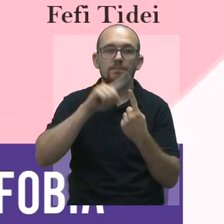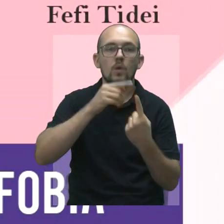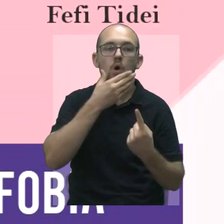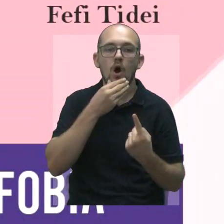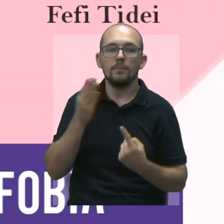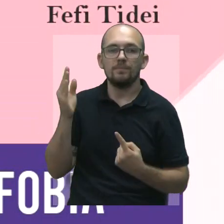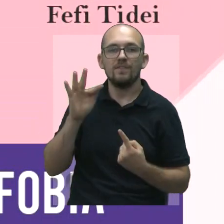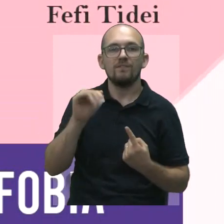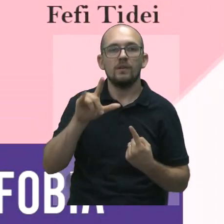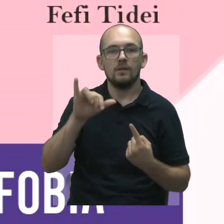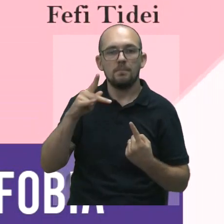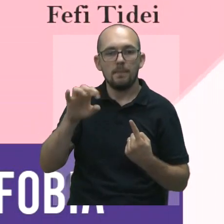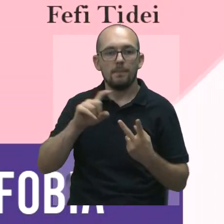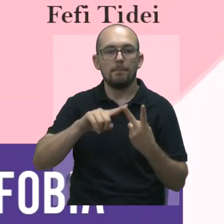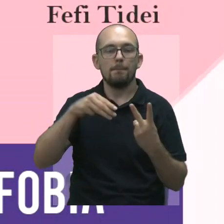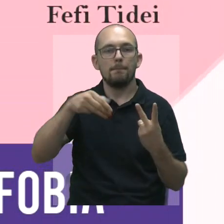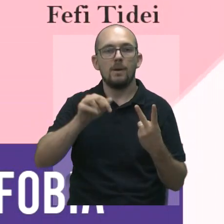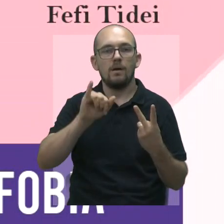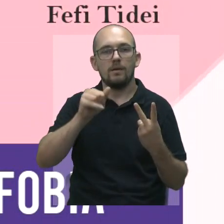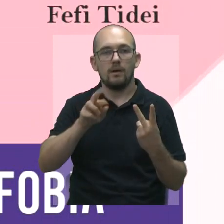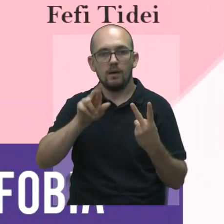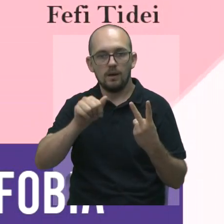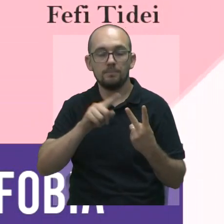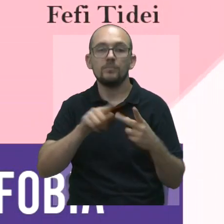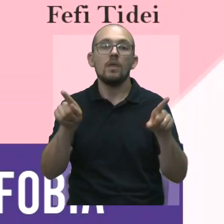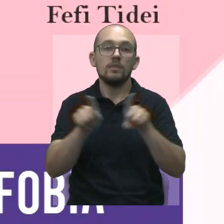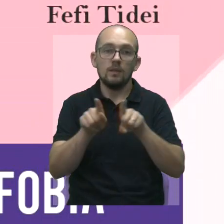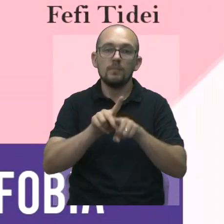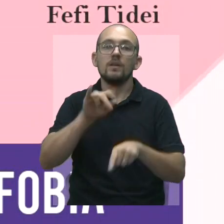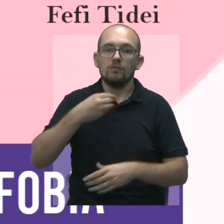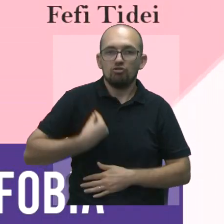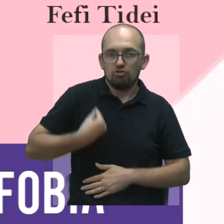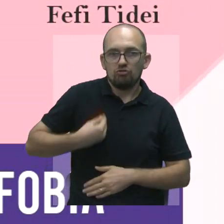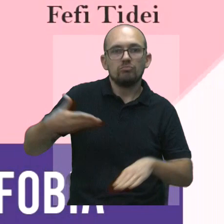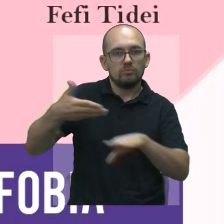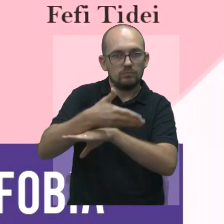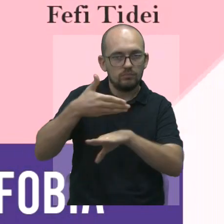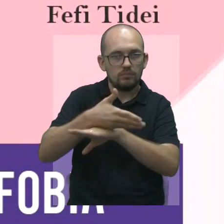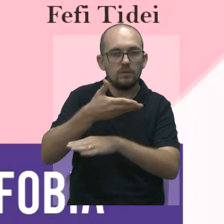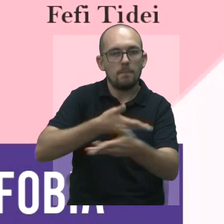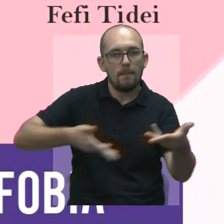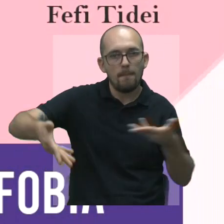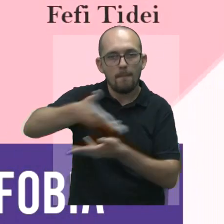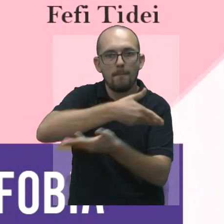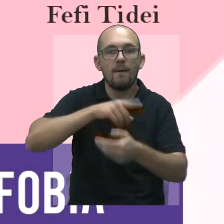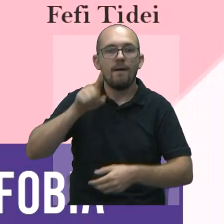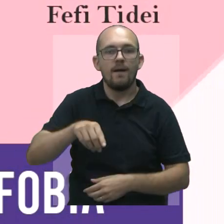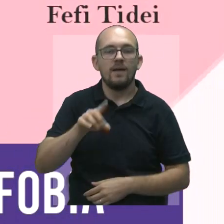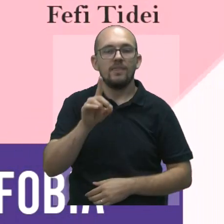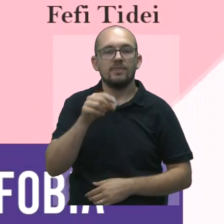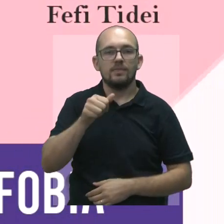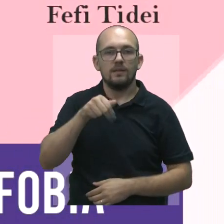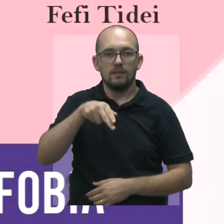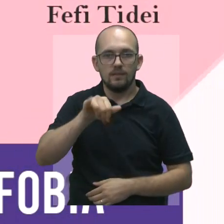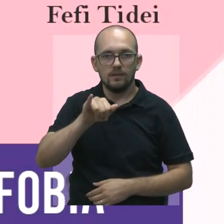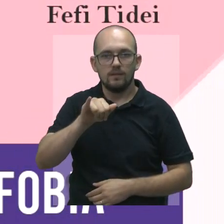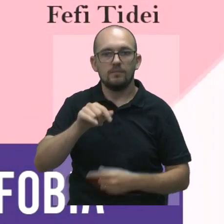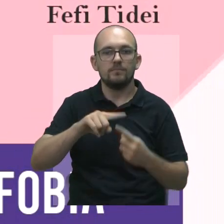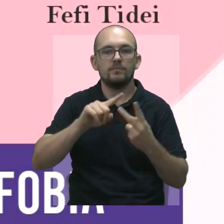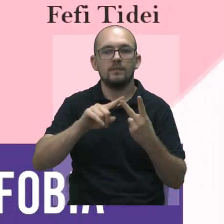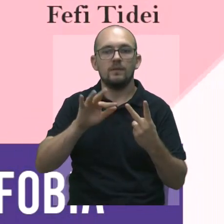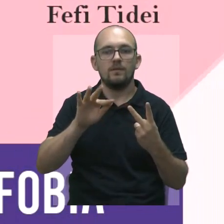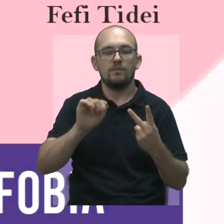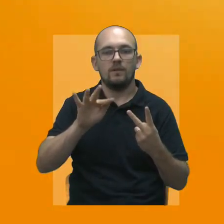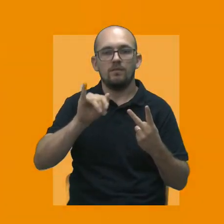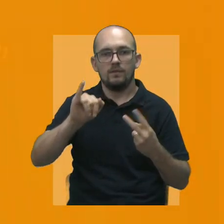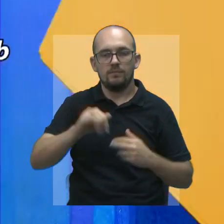Gonçalves e Maiara Pereira. Quem também vai marcar presença na roda de conversa é Dani Saqueto e Fefit